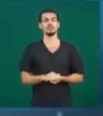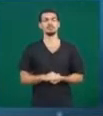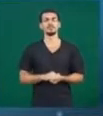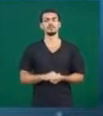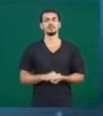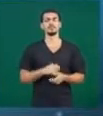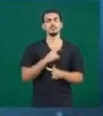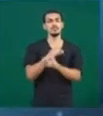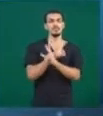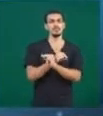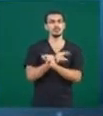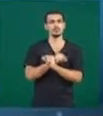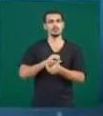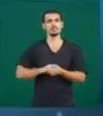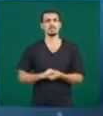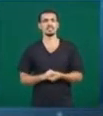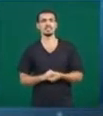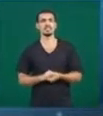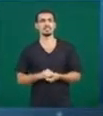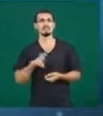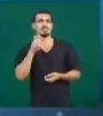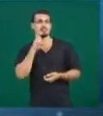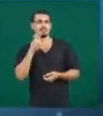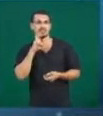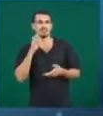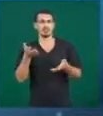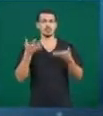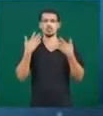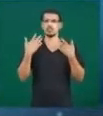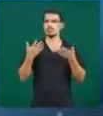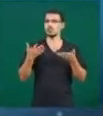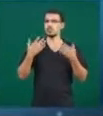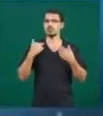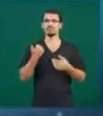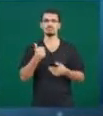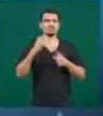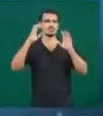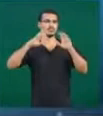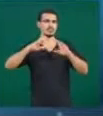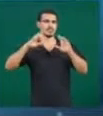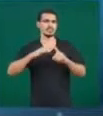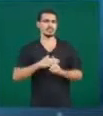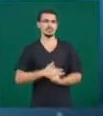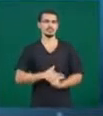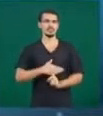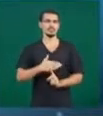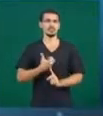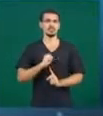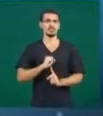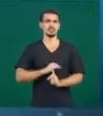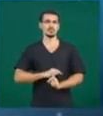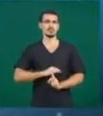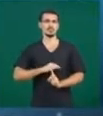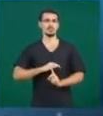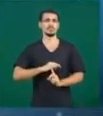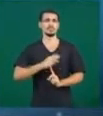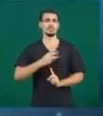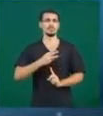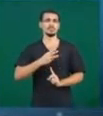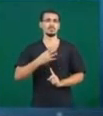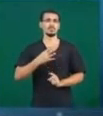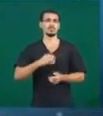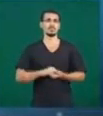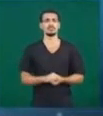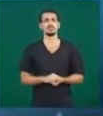Em Patos de Minas, a quinta vai ser de muito calor e nada de chuva, mínima prevista de 18 e máxima de